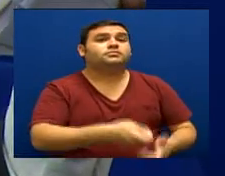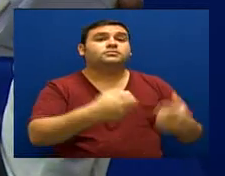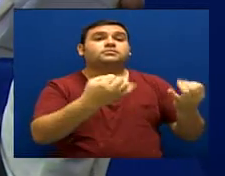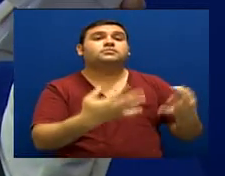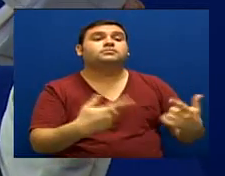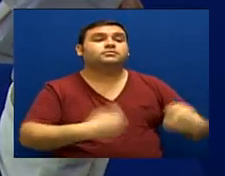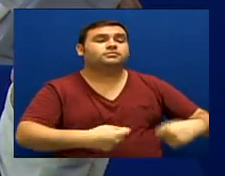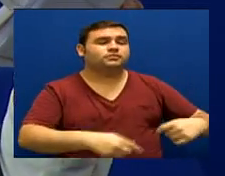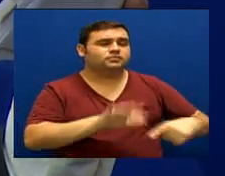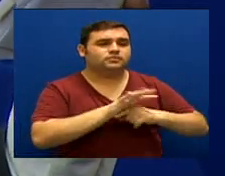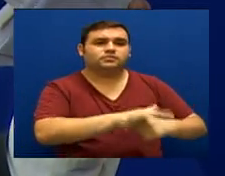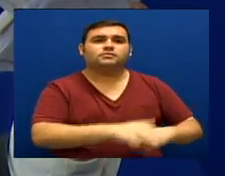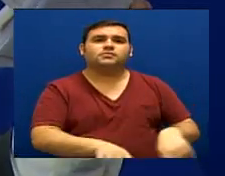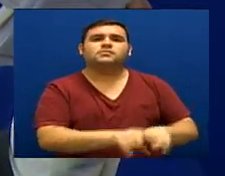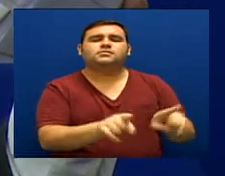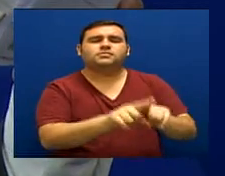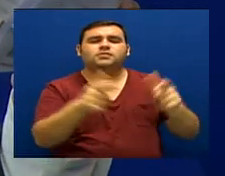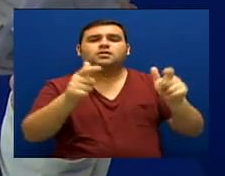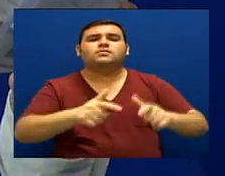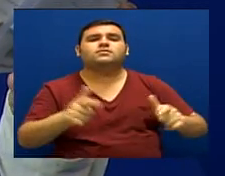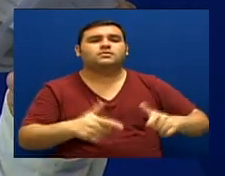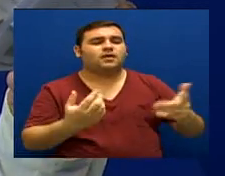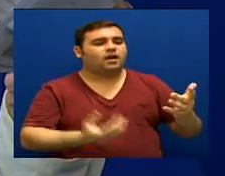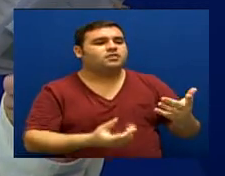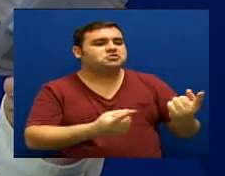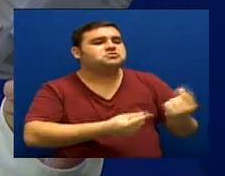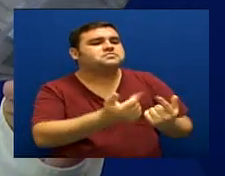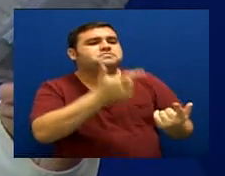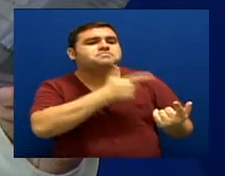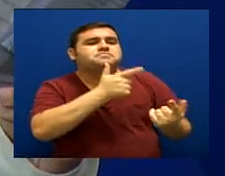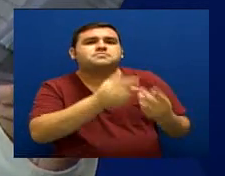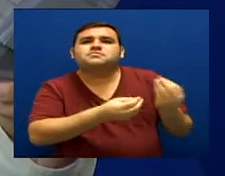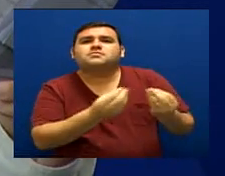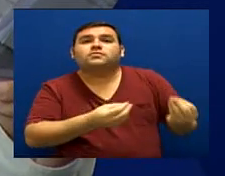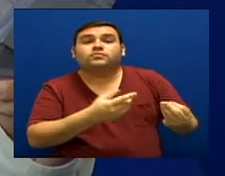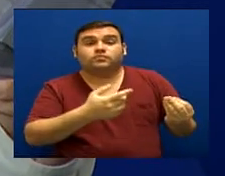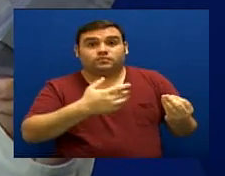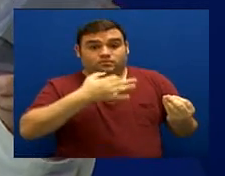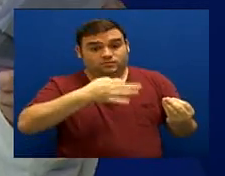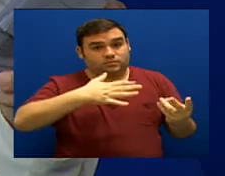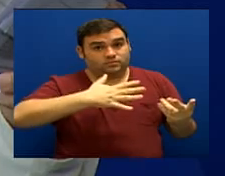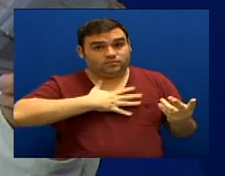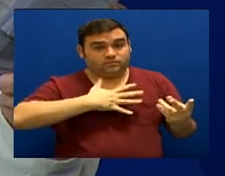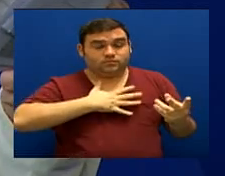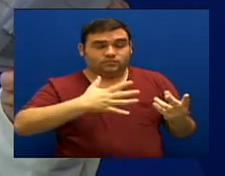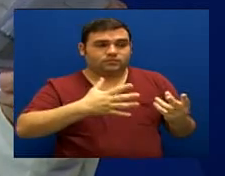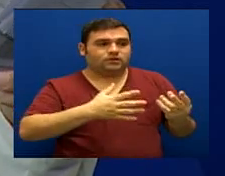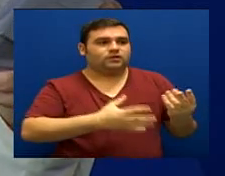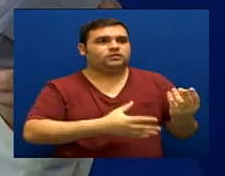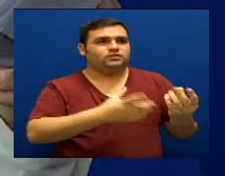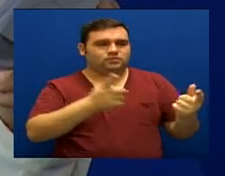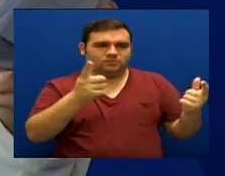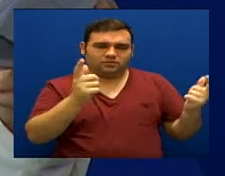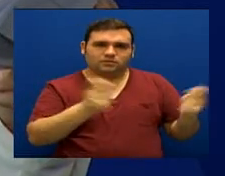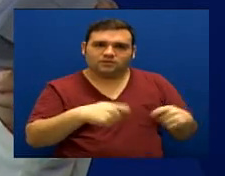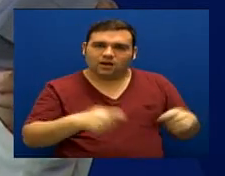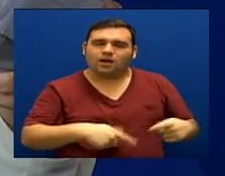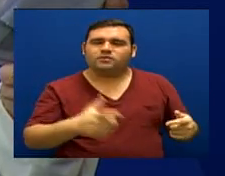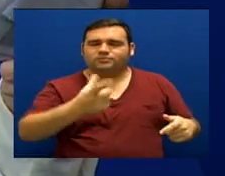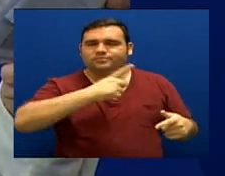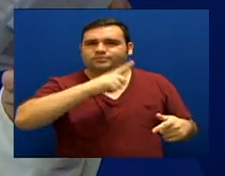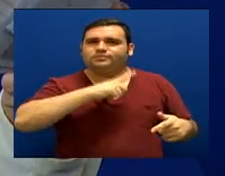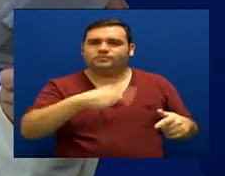a provisão ea fonte da provisão então no meu entender a provisão existe e deve